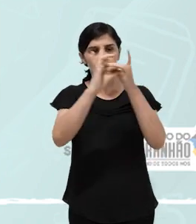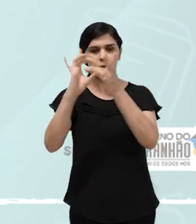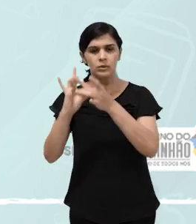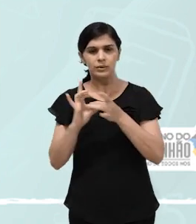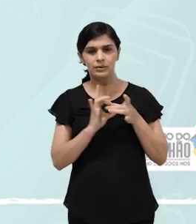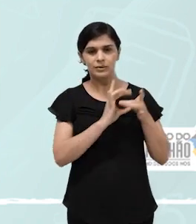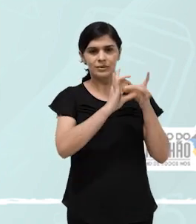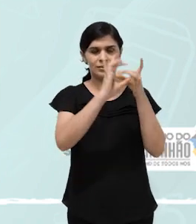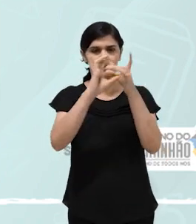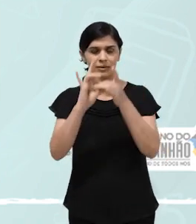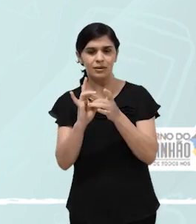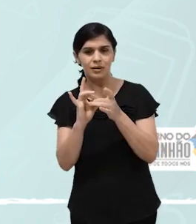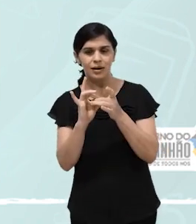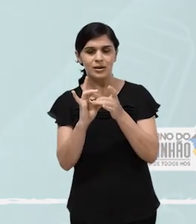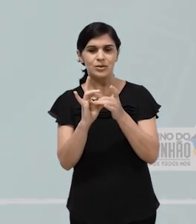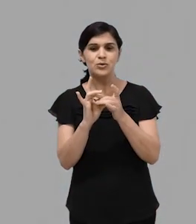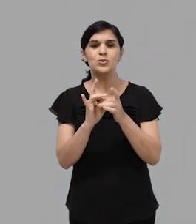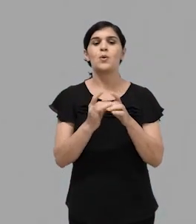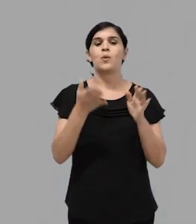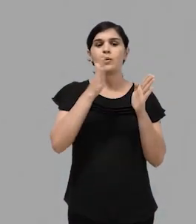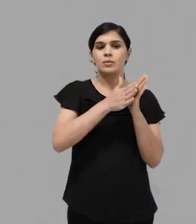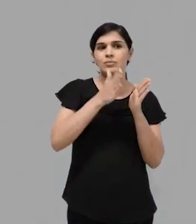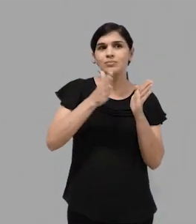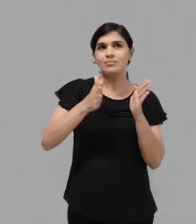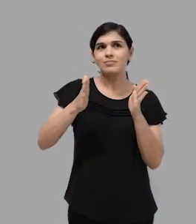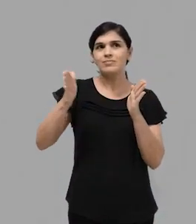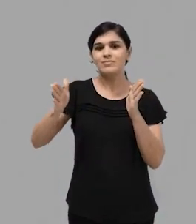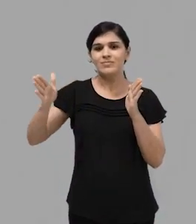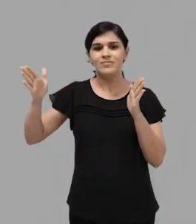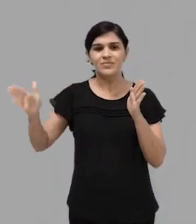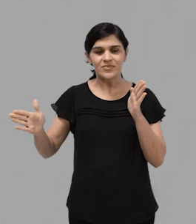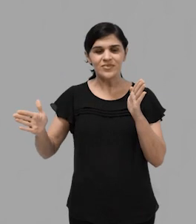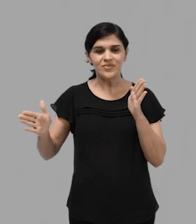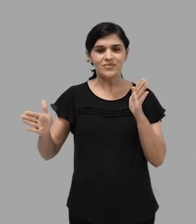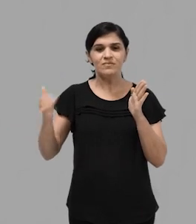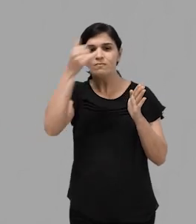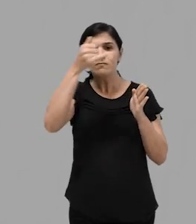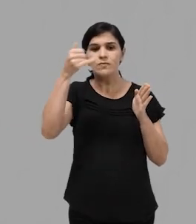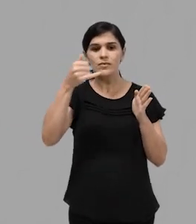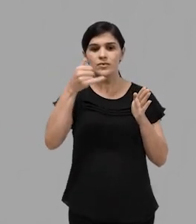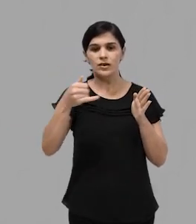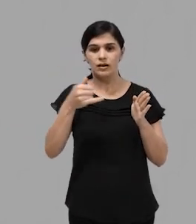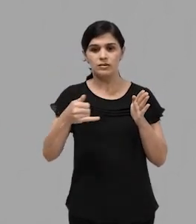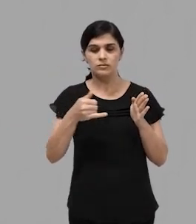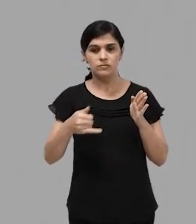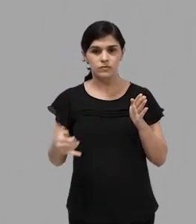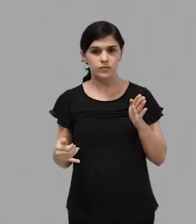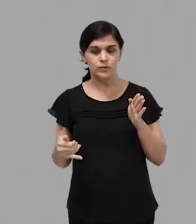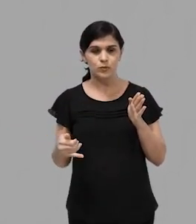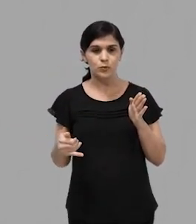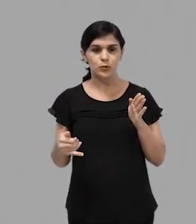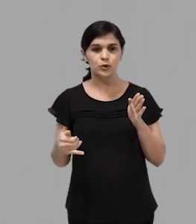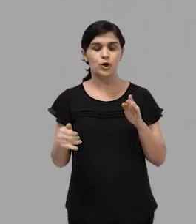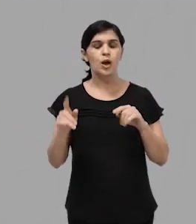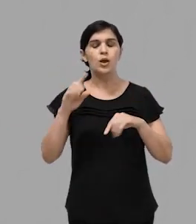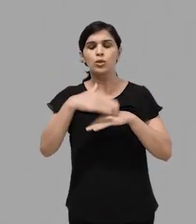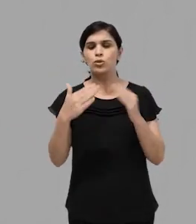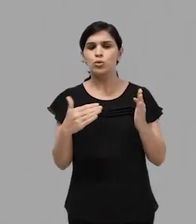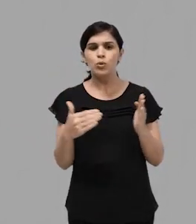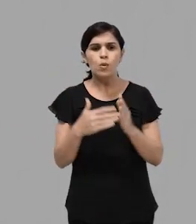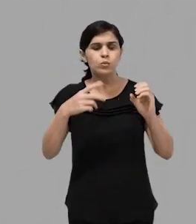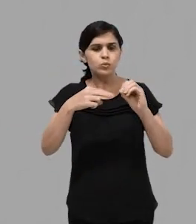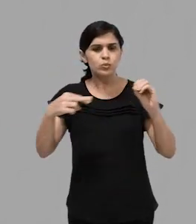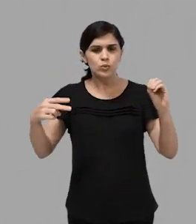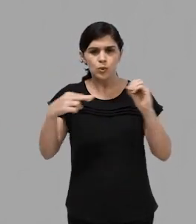disposição crescente de número atômico, a formação de linhas verticais. E todos os elementos que estiverem na